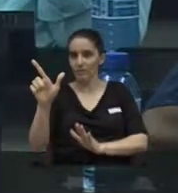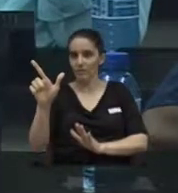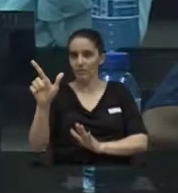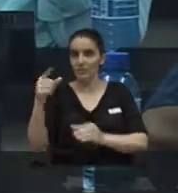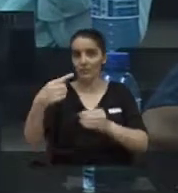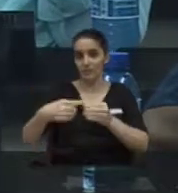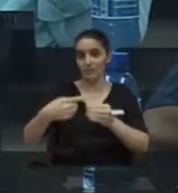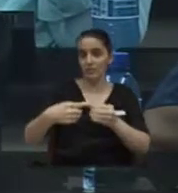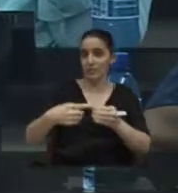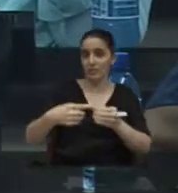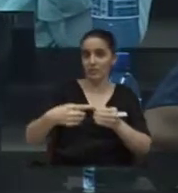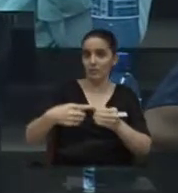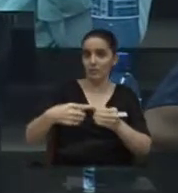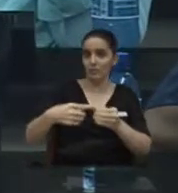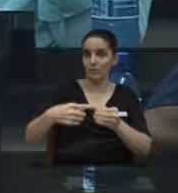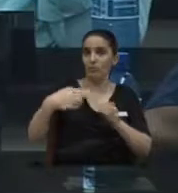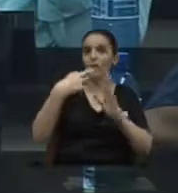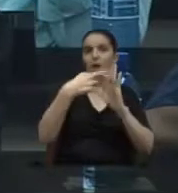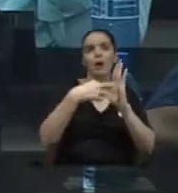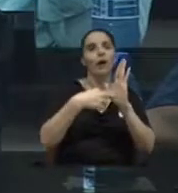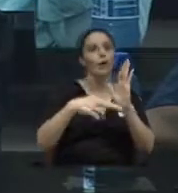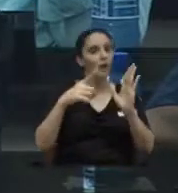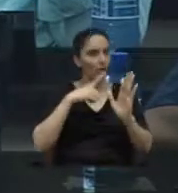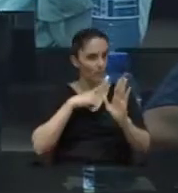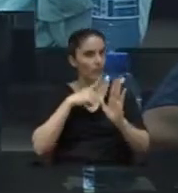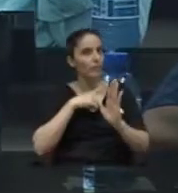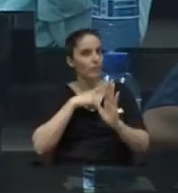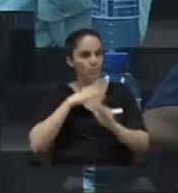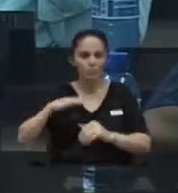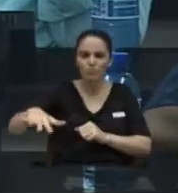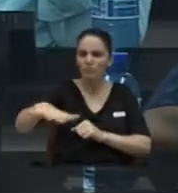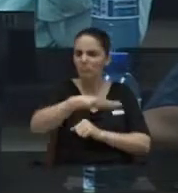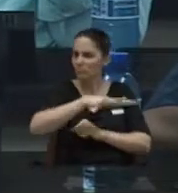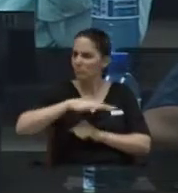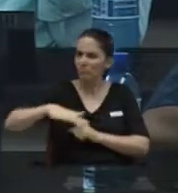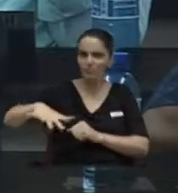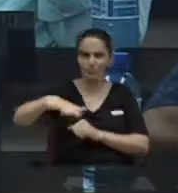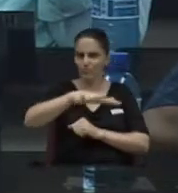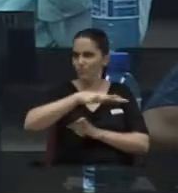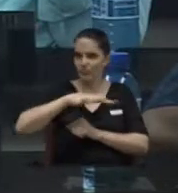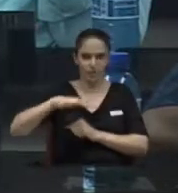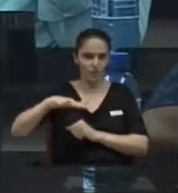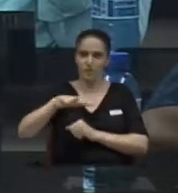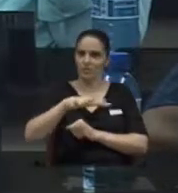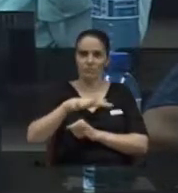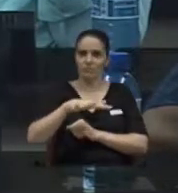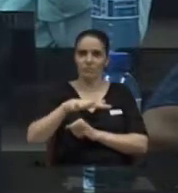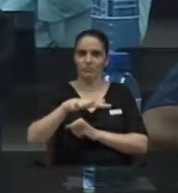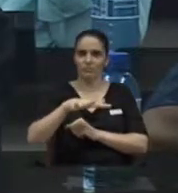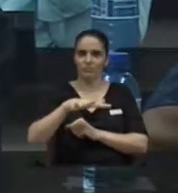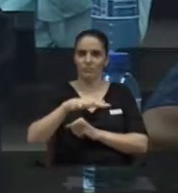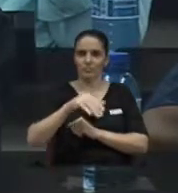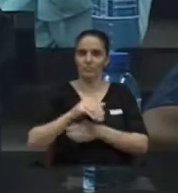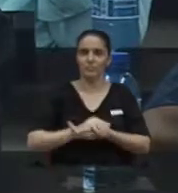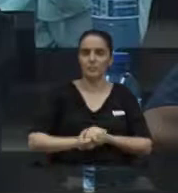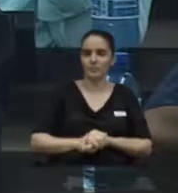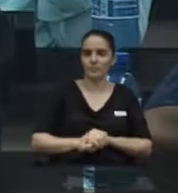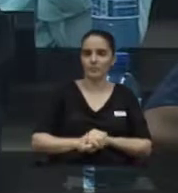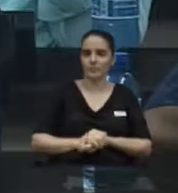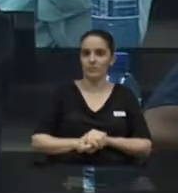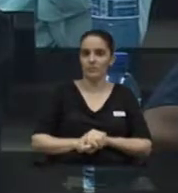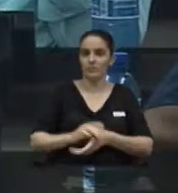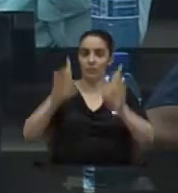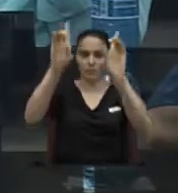o regramento. Isso não é geral. Né? Não tem todos os municípios que têm uma regra específica para o